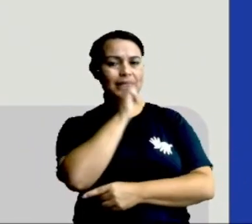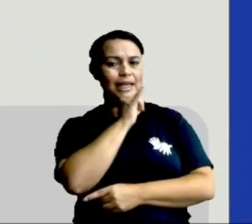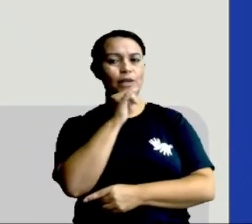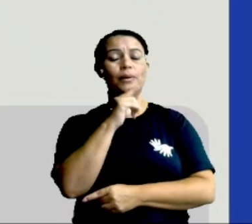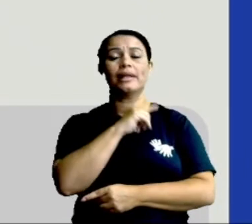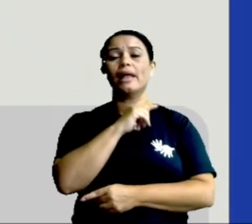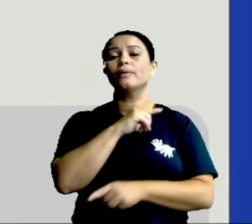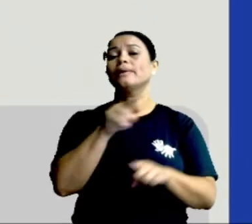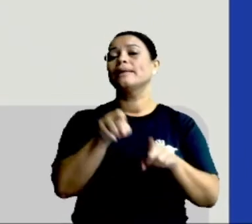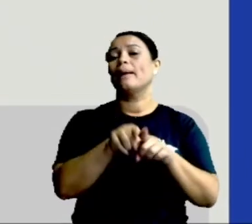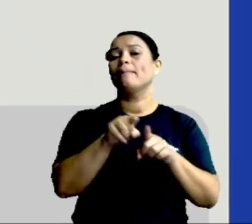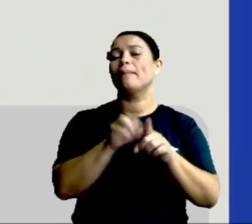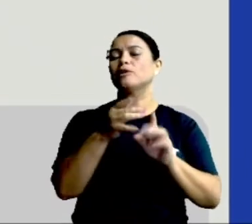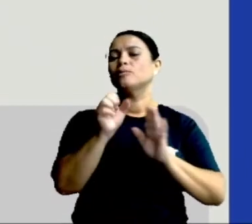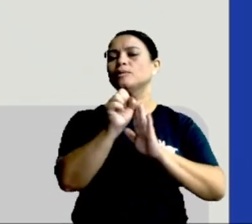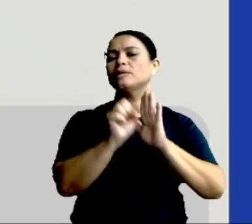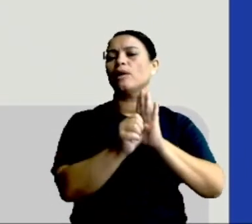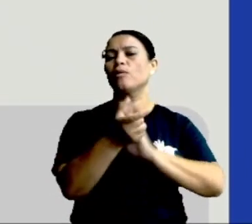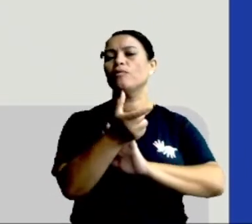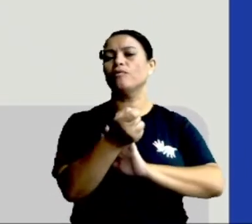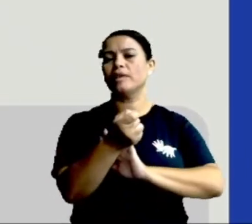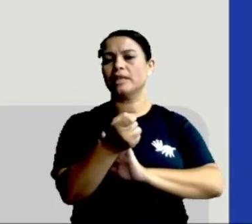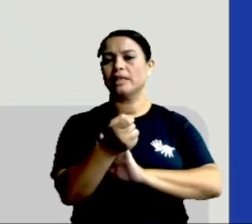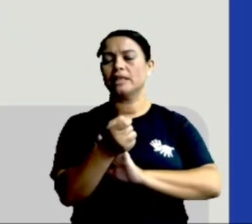sua parte, no século XX, a